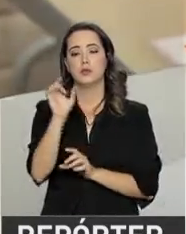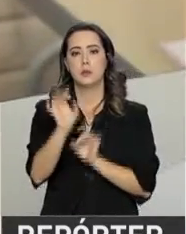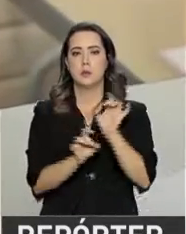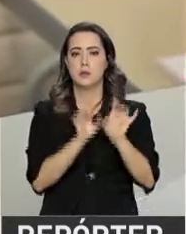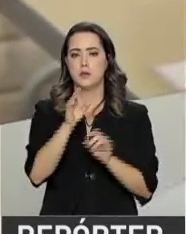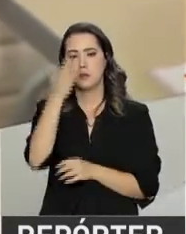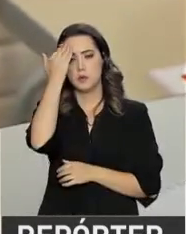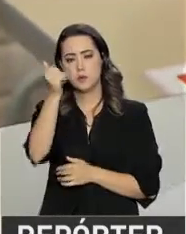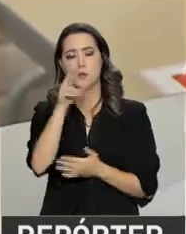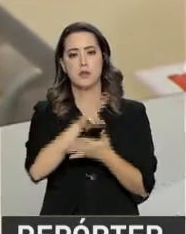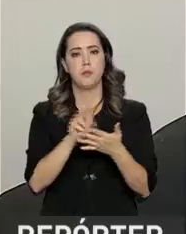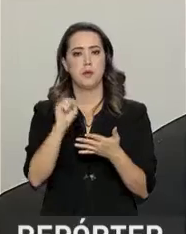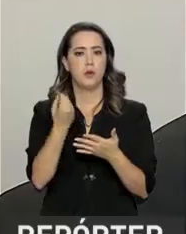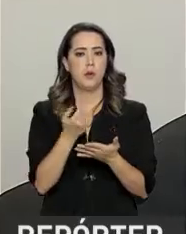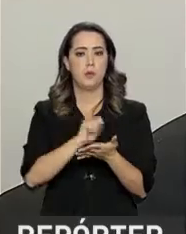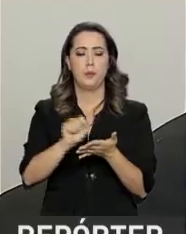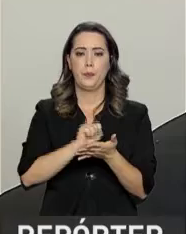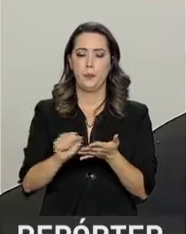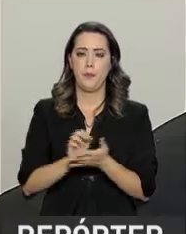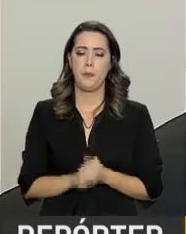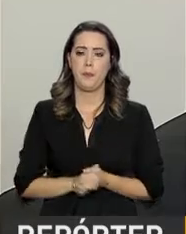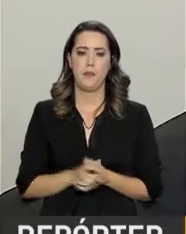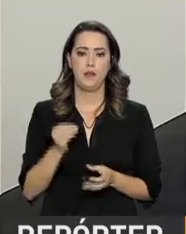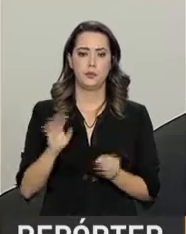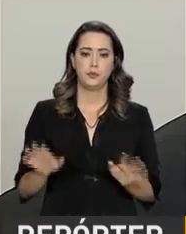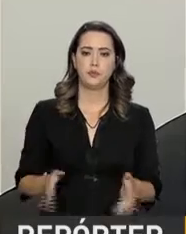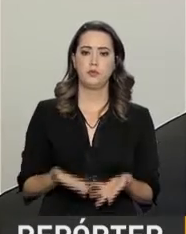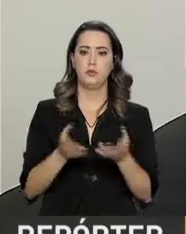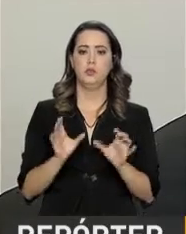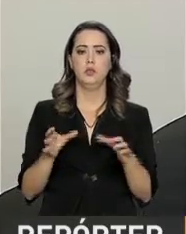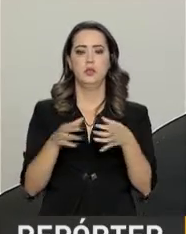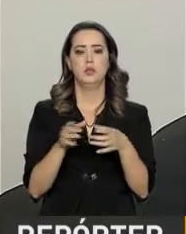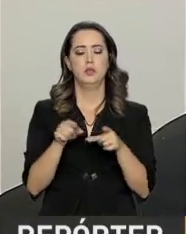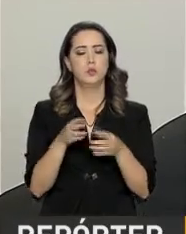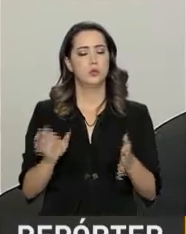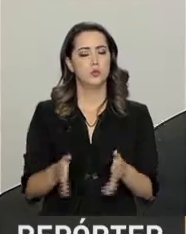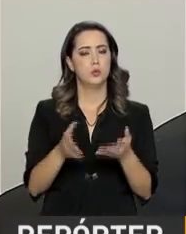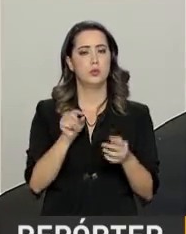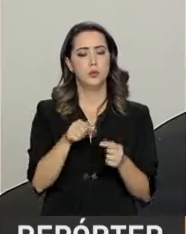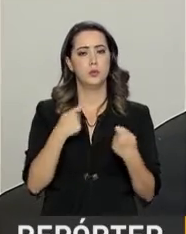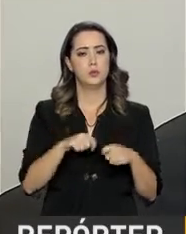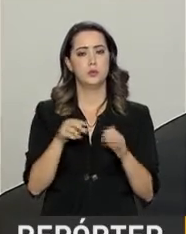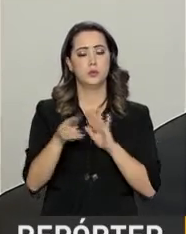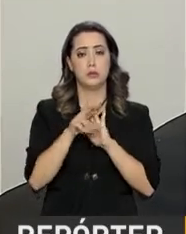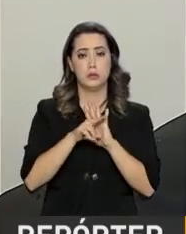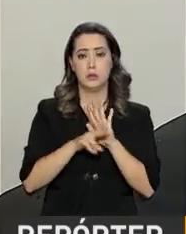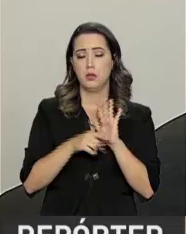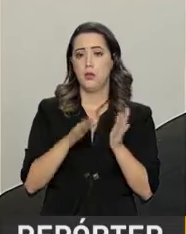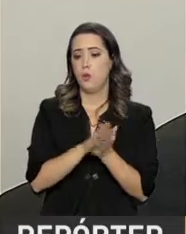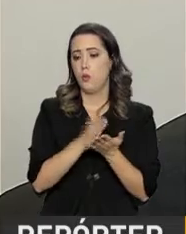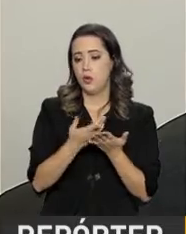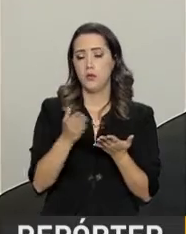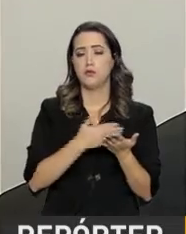não sabe ler nem escrever e que fomenta a formação específica para atender esses públicos é um conjunto mattel de data para a permanência